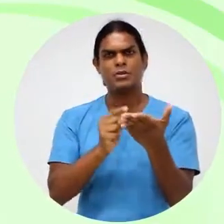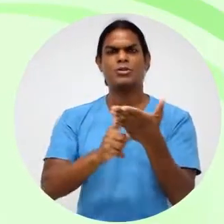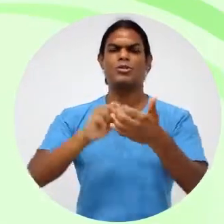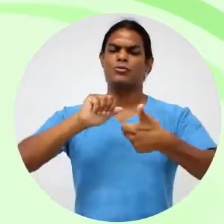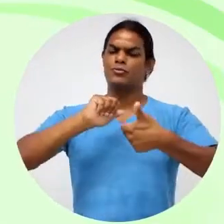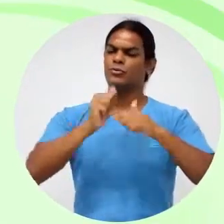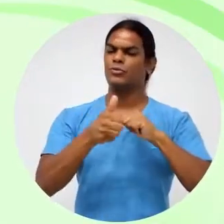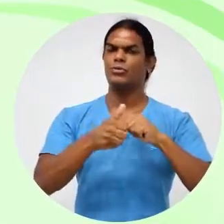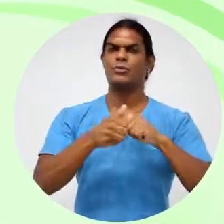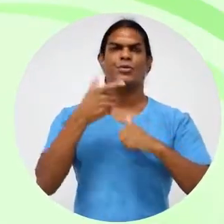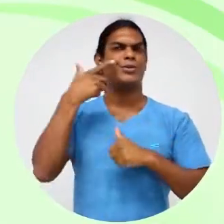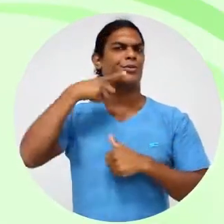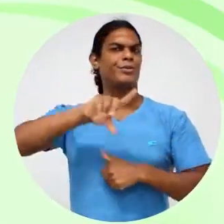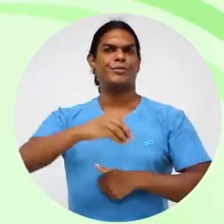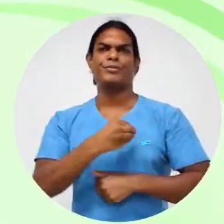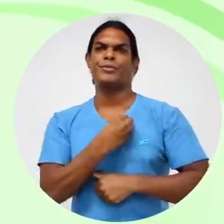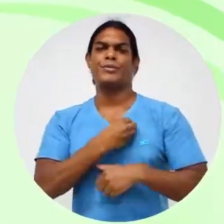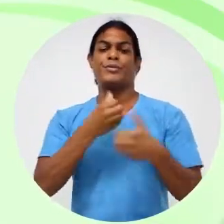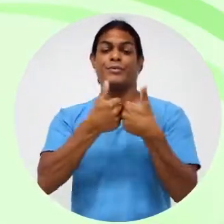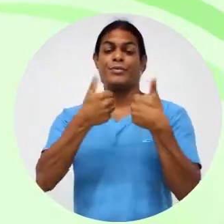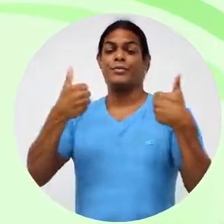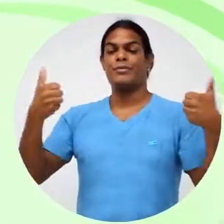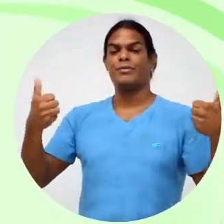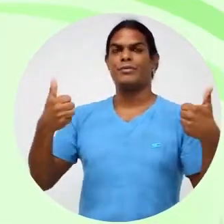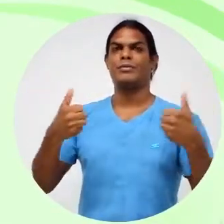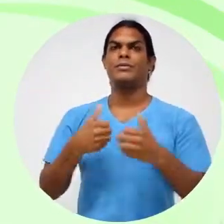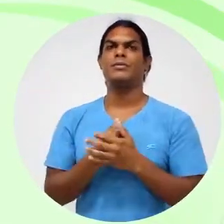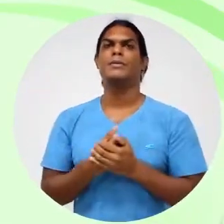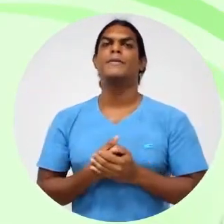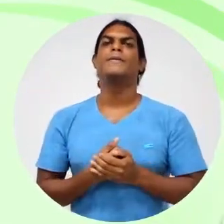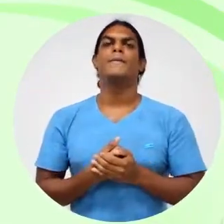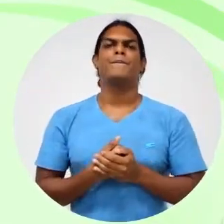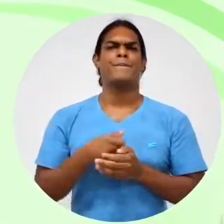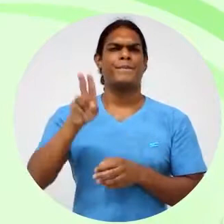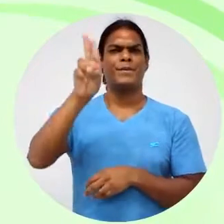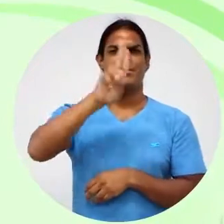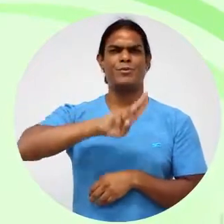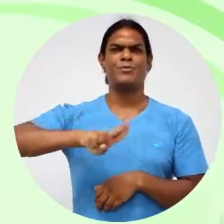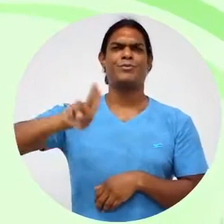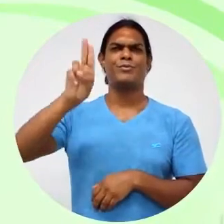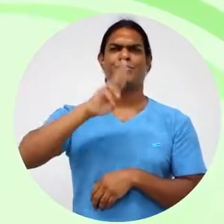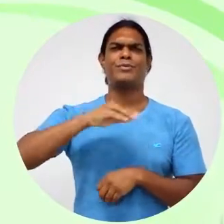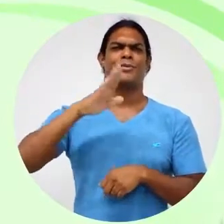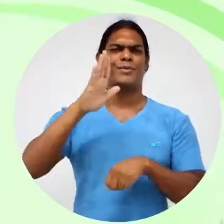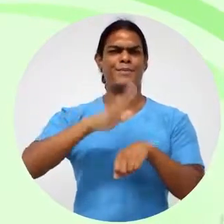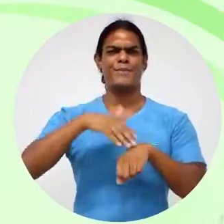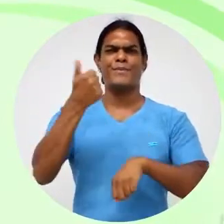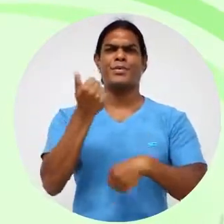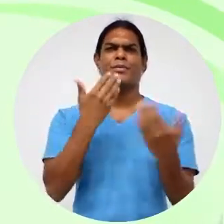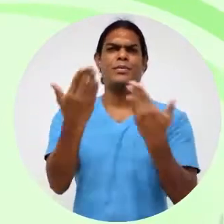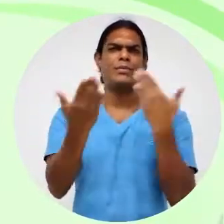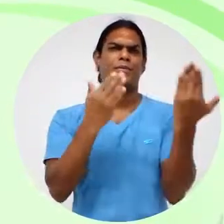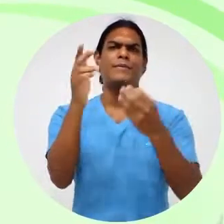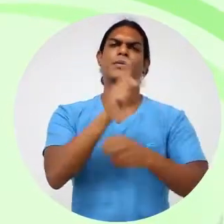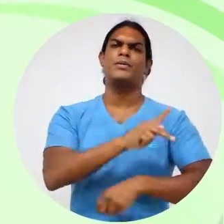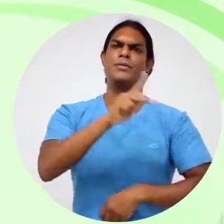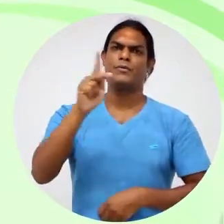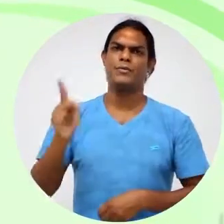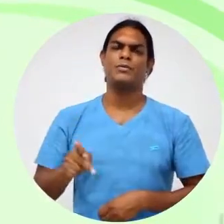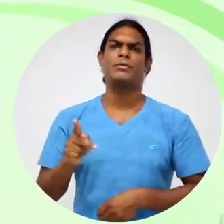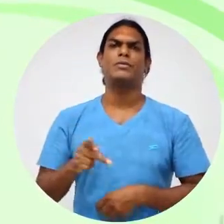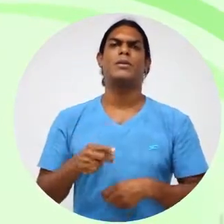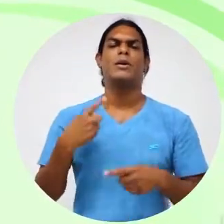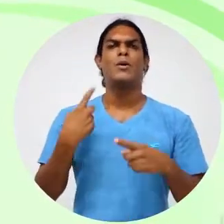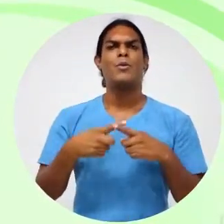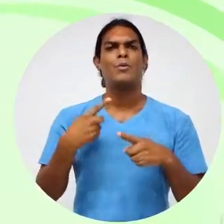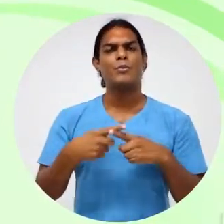sem isso. E operacionalmente eles dominam muito mais essas ferramentas do que nós, professores. É por isso que se coloca muitas